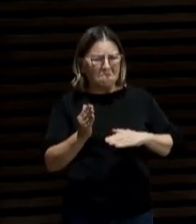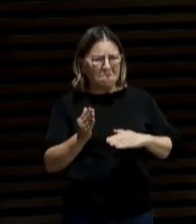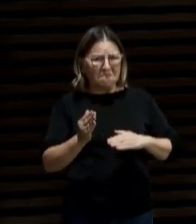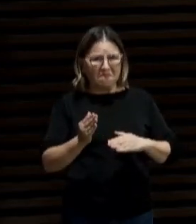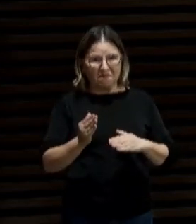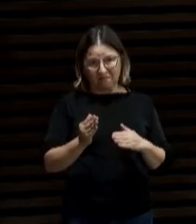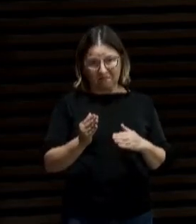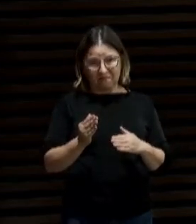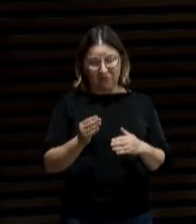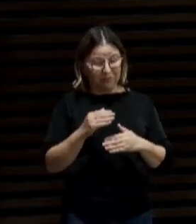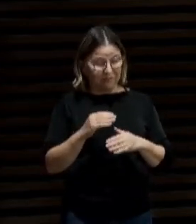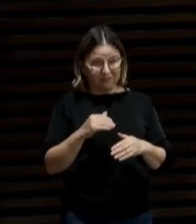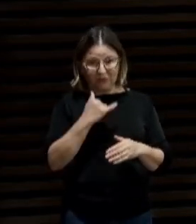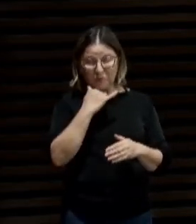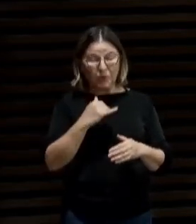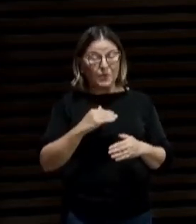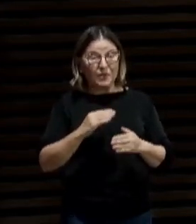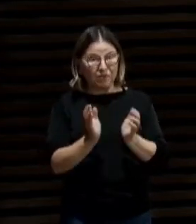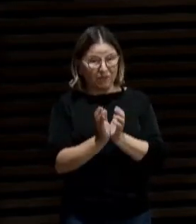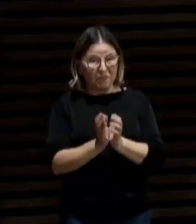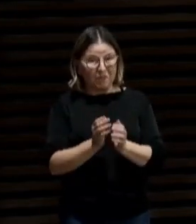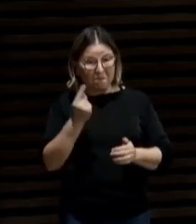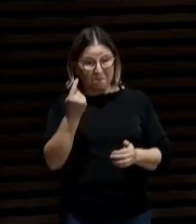Corruptos, governando e liderando uma CPI.